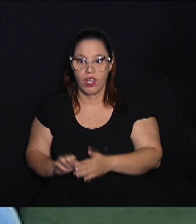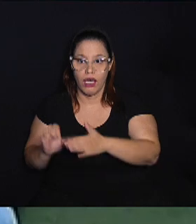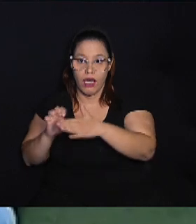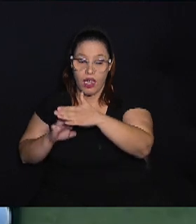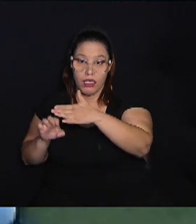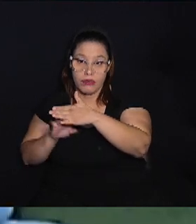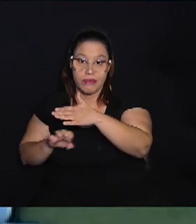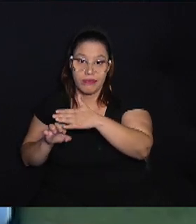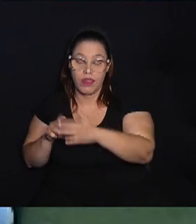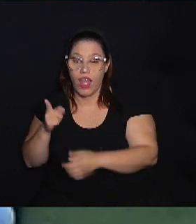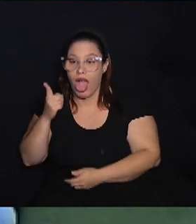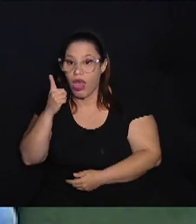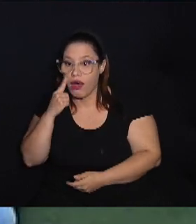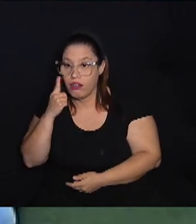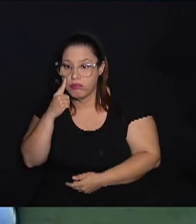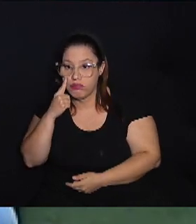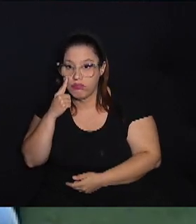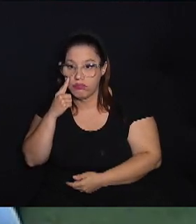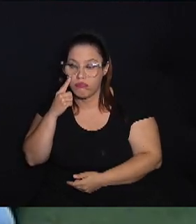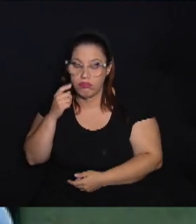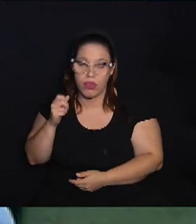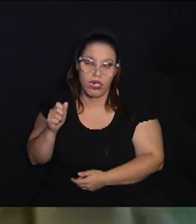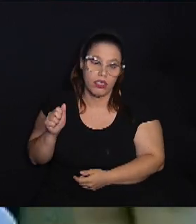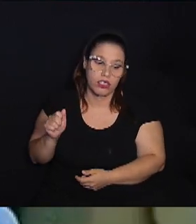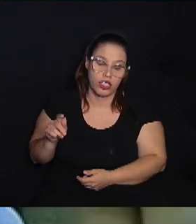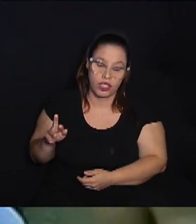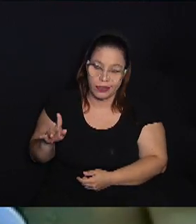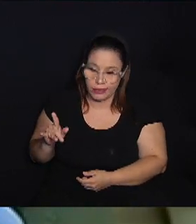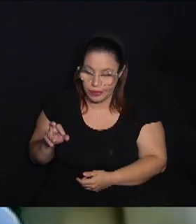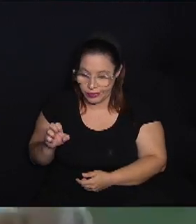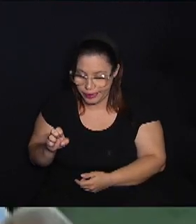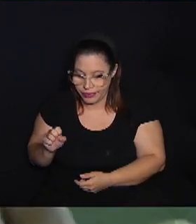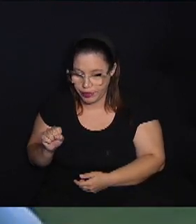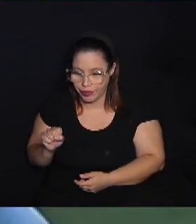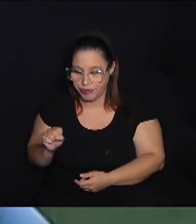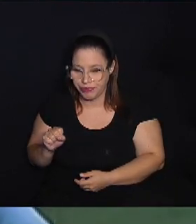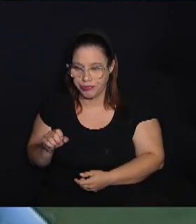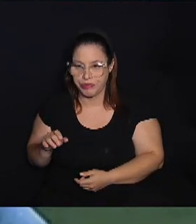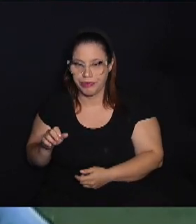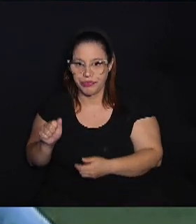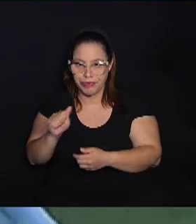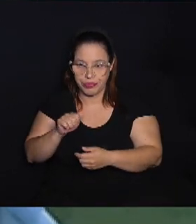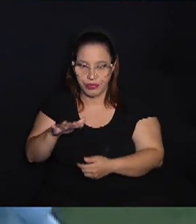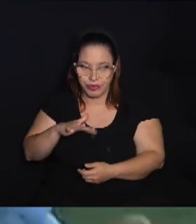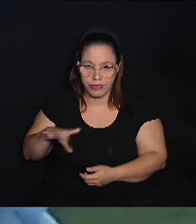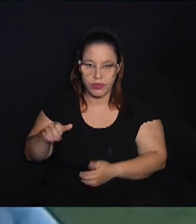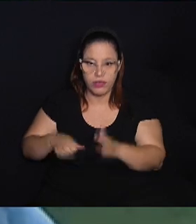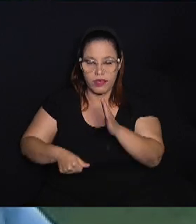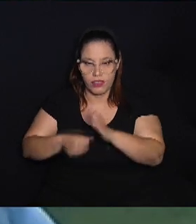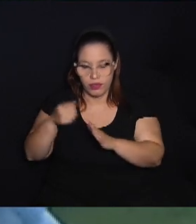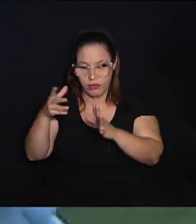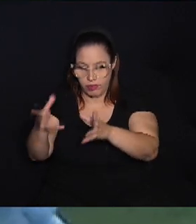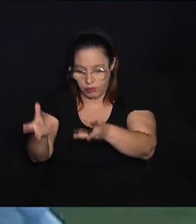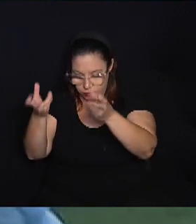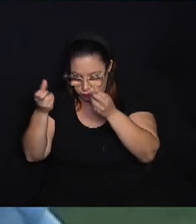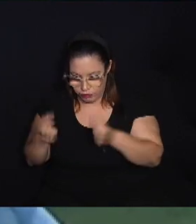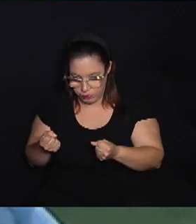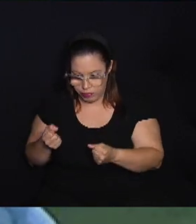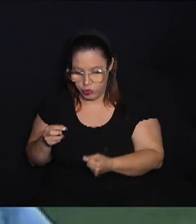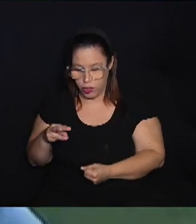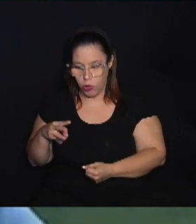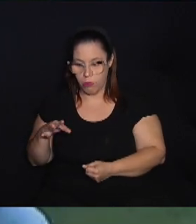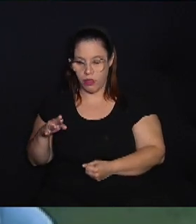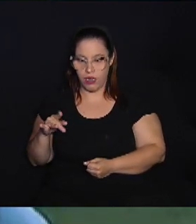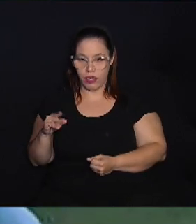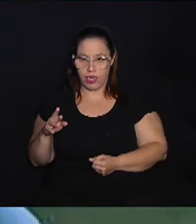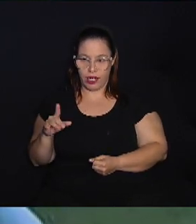têm que ser vistos como agentes ambientais. Eles são a primeira pessoa que vai pegar o nosso material reciclável e vai levar